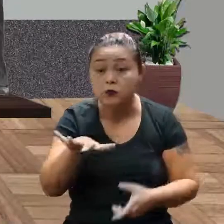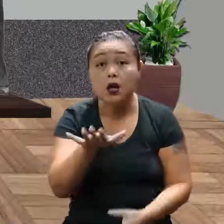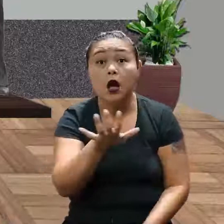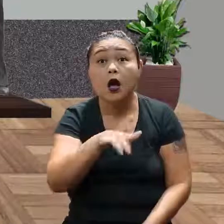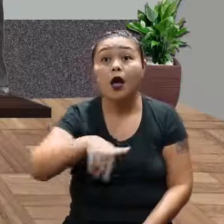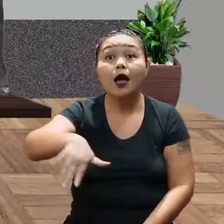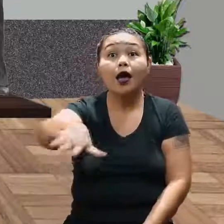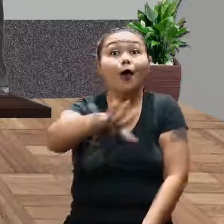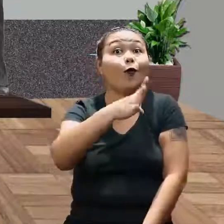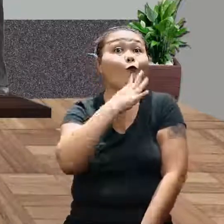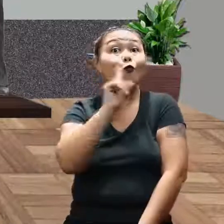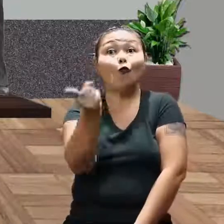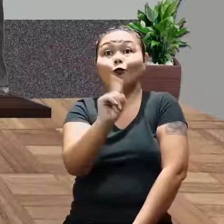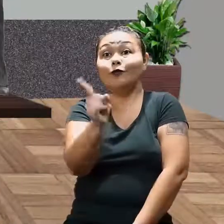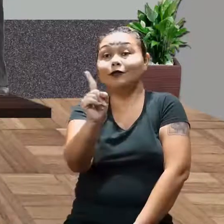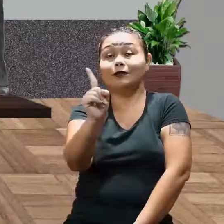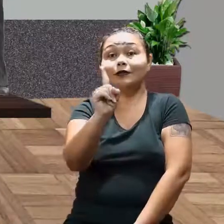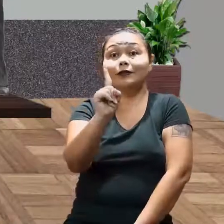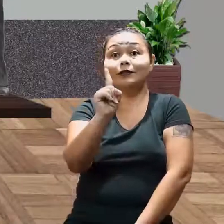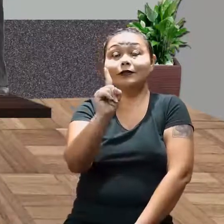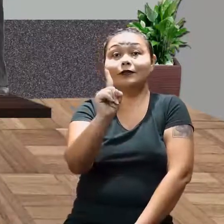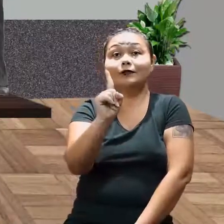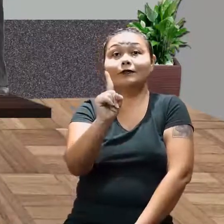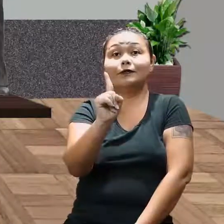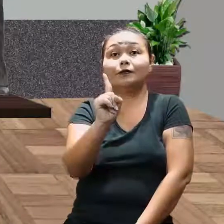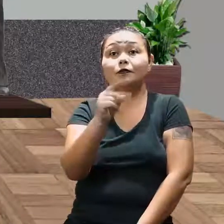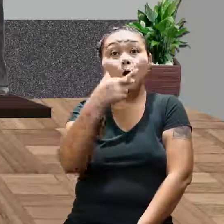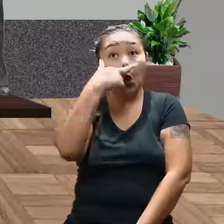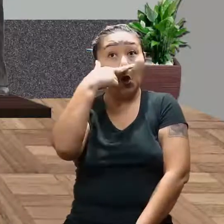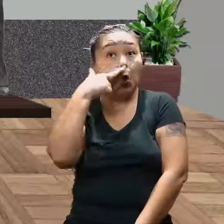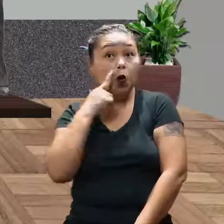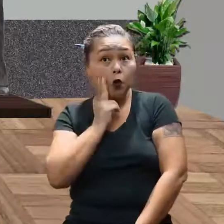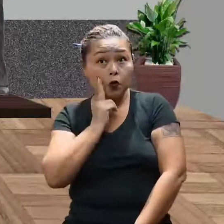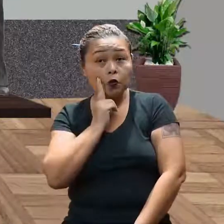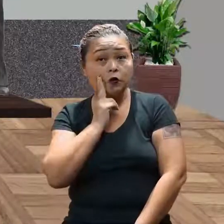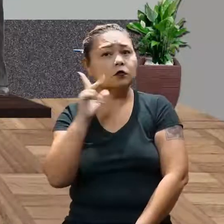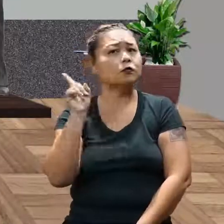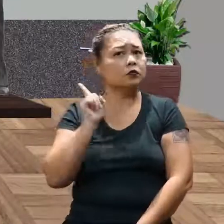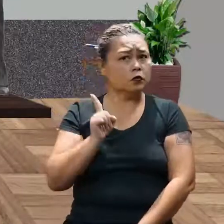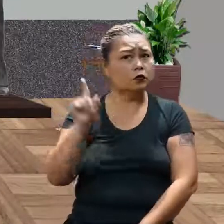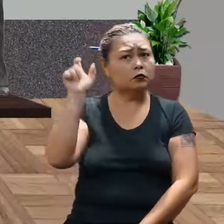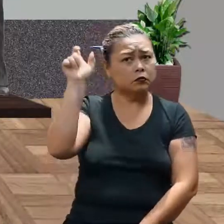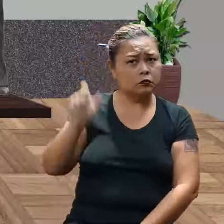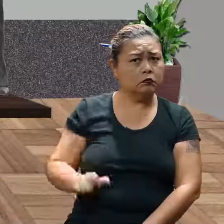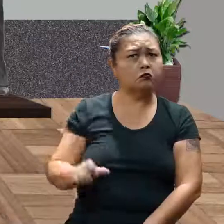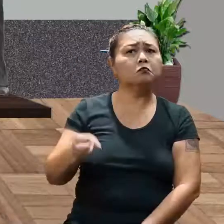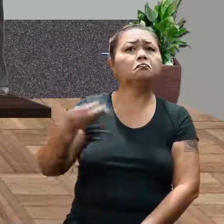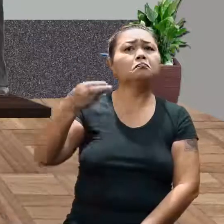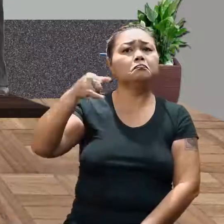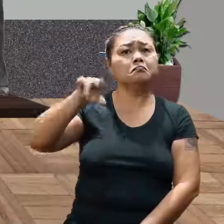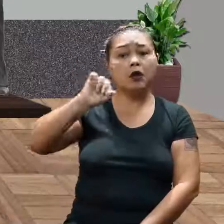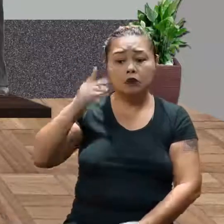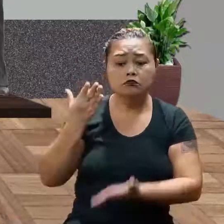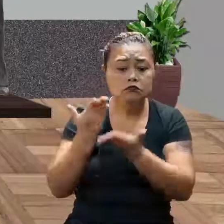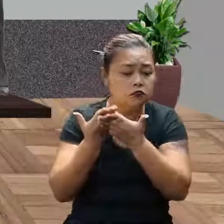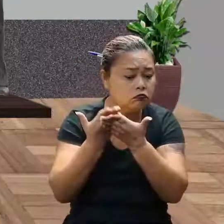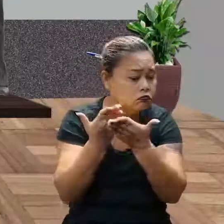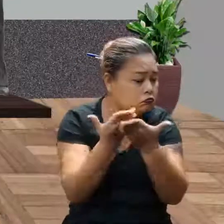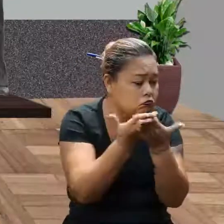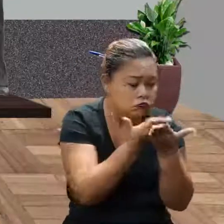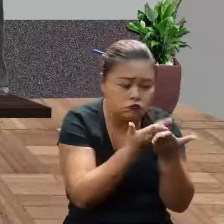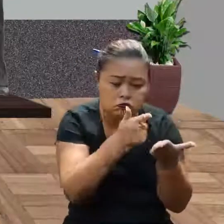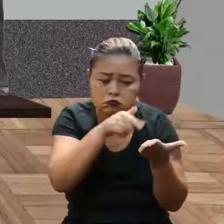era conhecida. E o Rondon estava com essa missão de fazer estudo